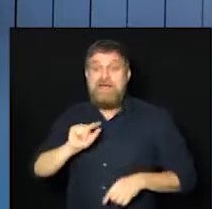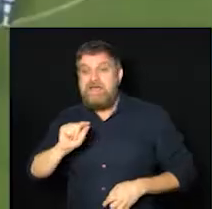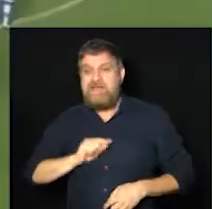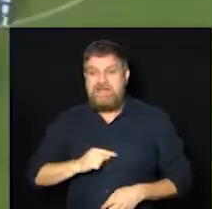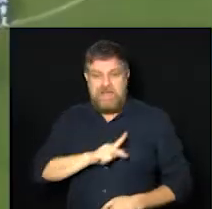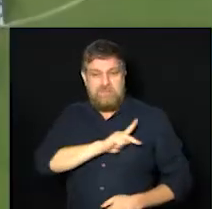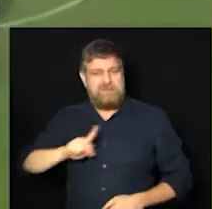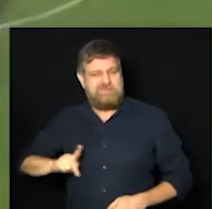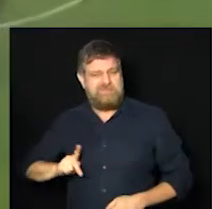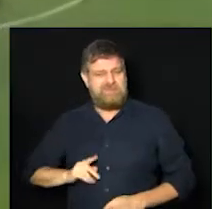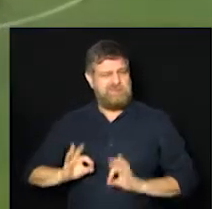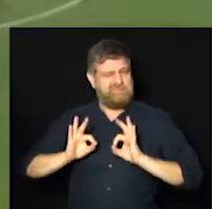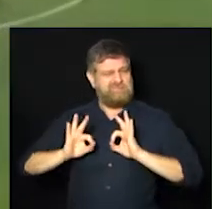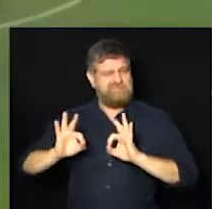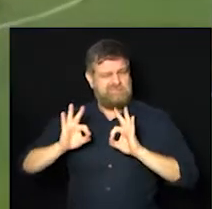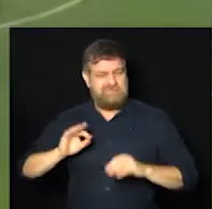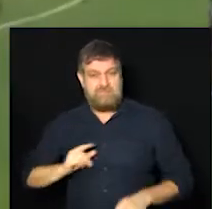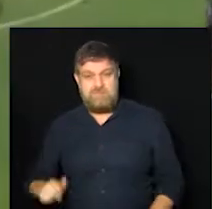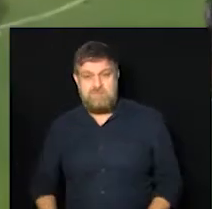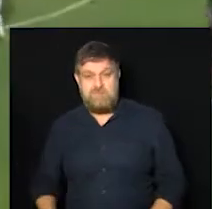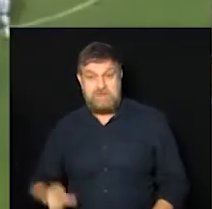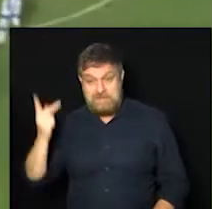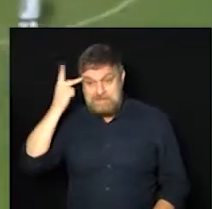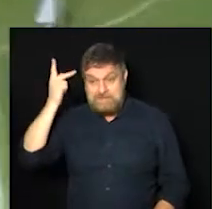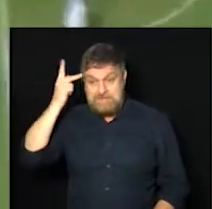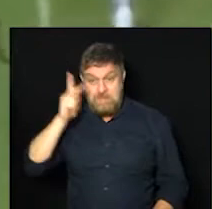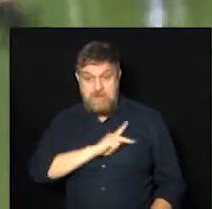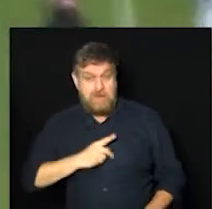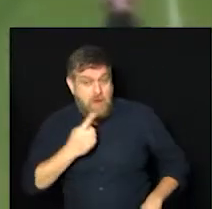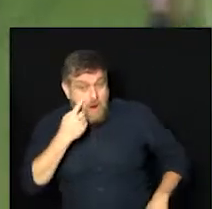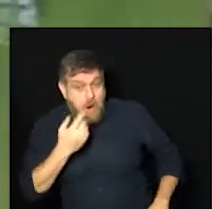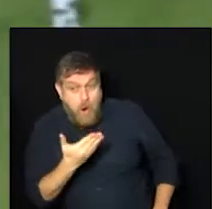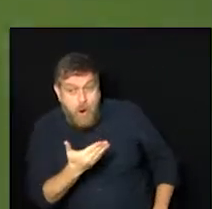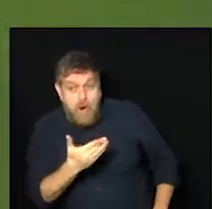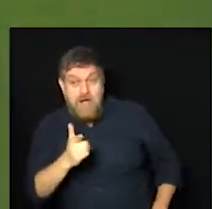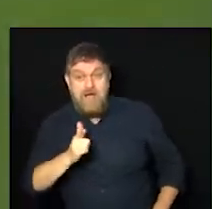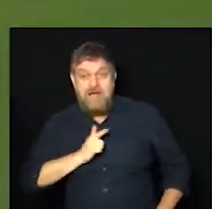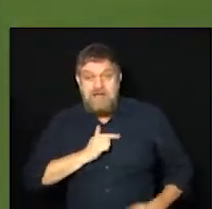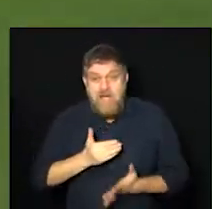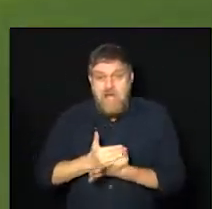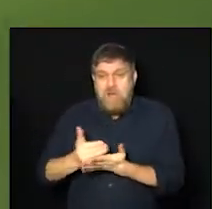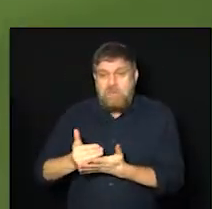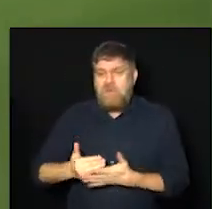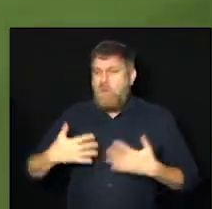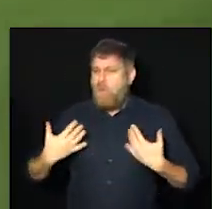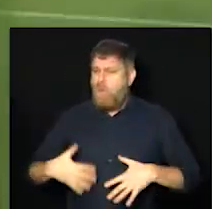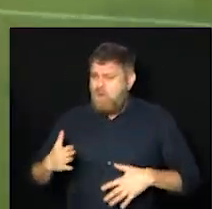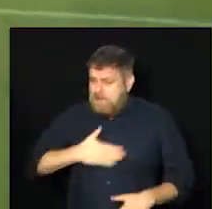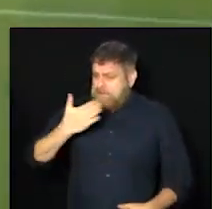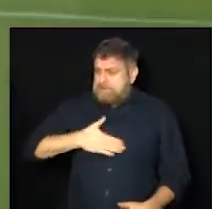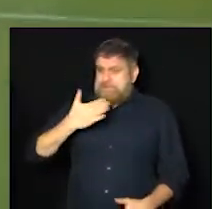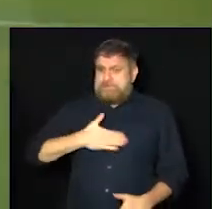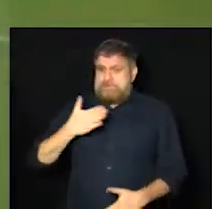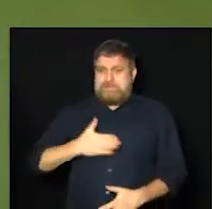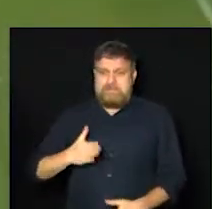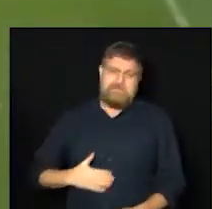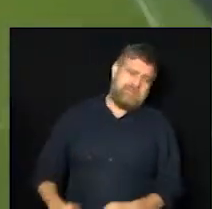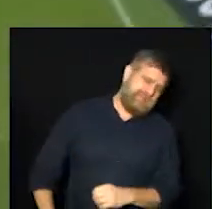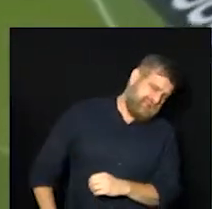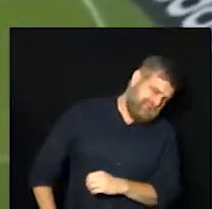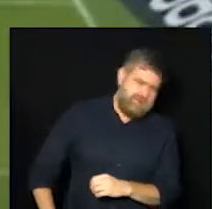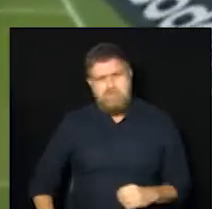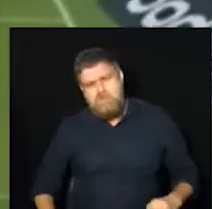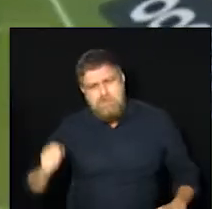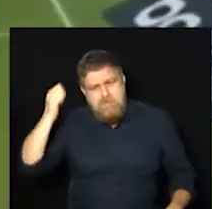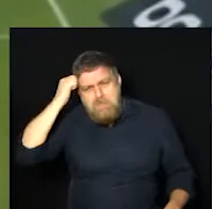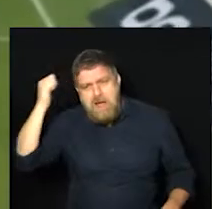deu bem, viu? A Macaca foi até o Canindé, nós estamos acompanhando aí. O começo tomou esse susto, né? O Calil de cabeça abriu o